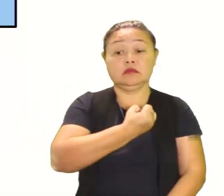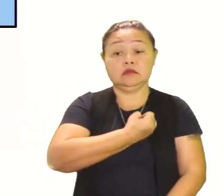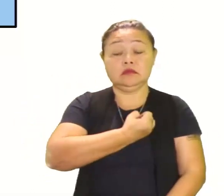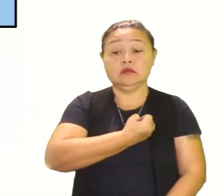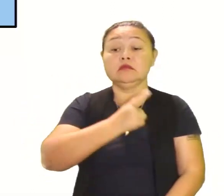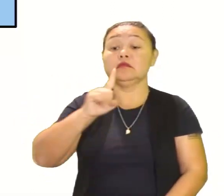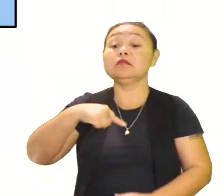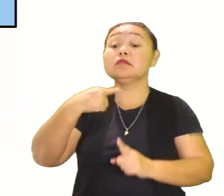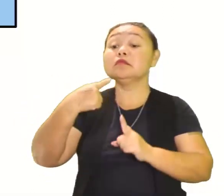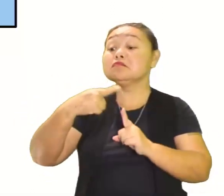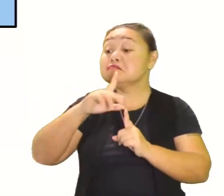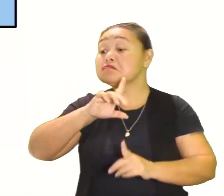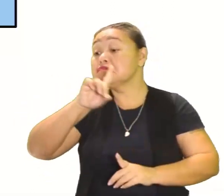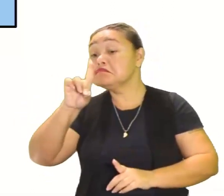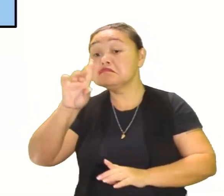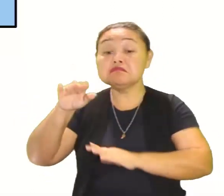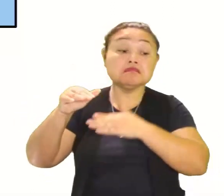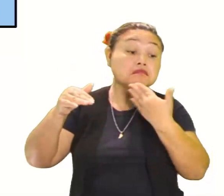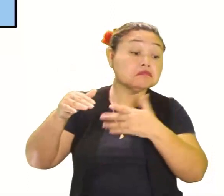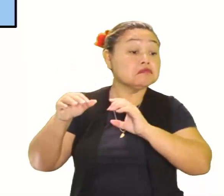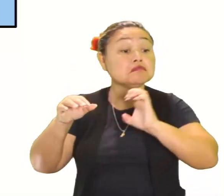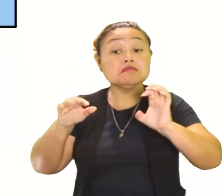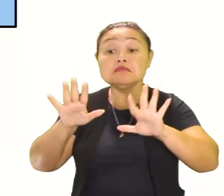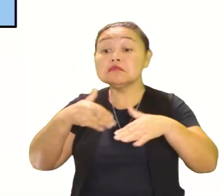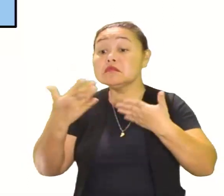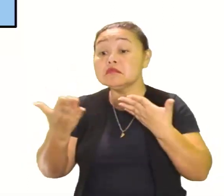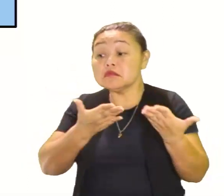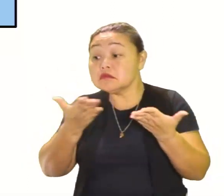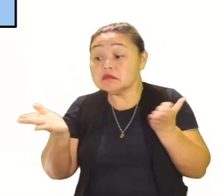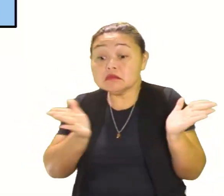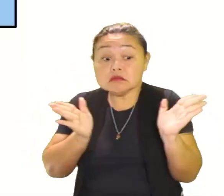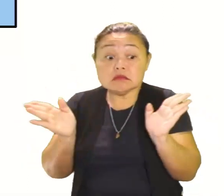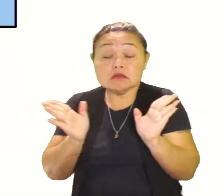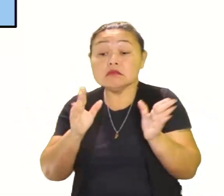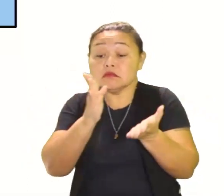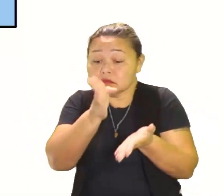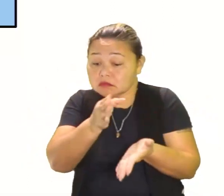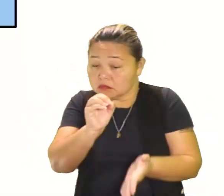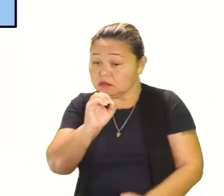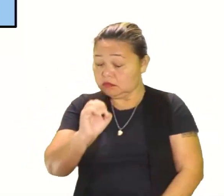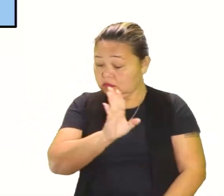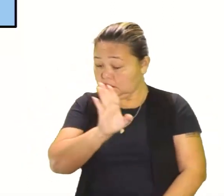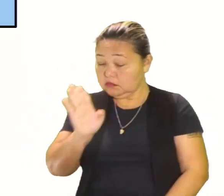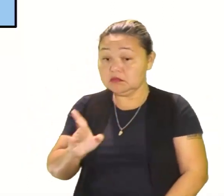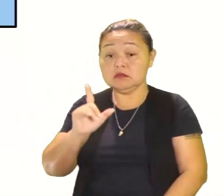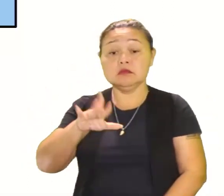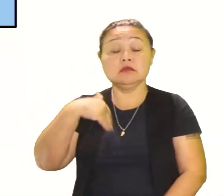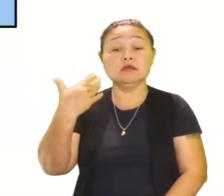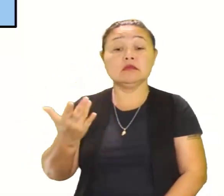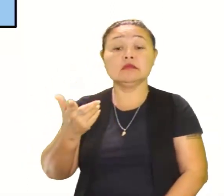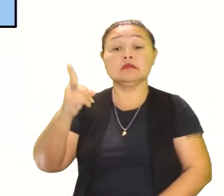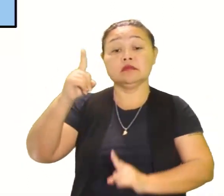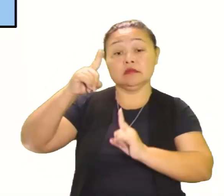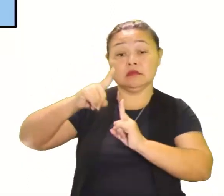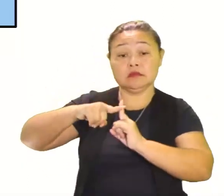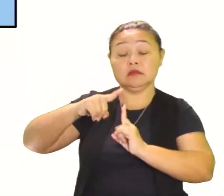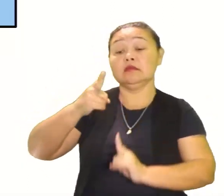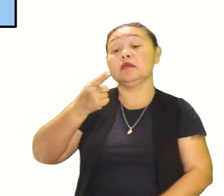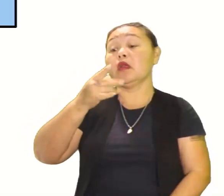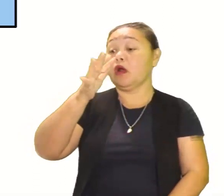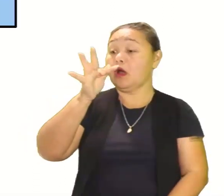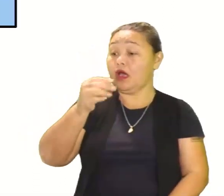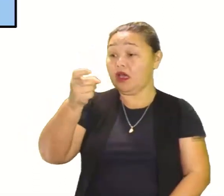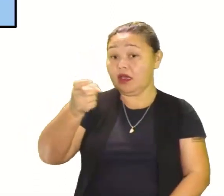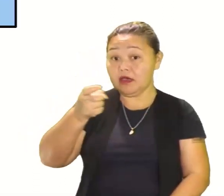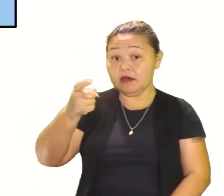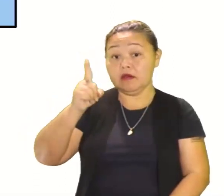número, direita de quem? Esquerda de quem? Da nossa origem, que é o zero. Isso, e ela é do tipo f de x ou